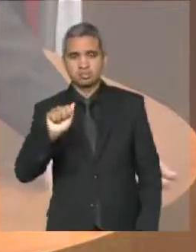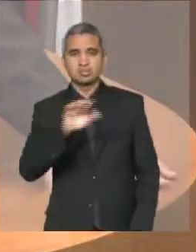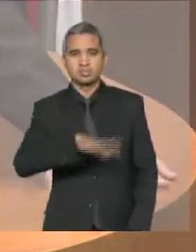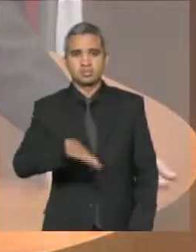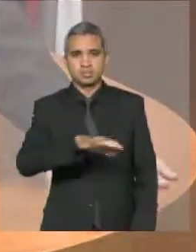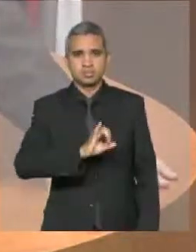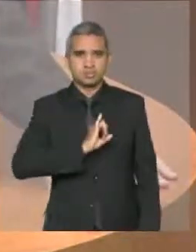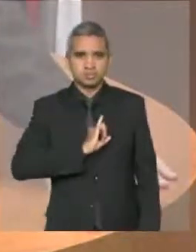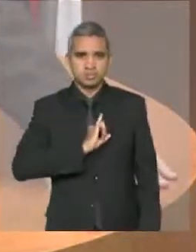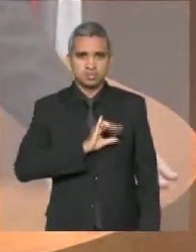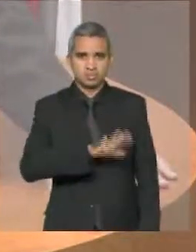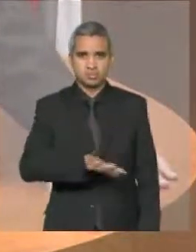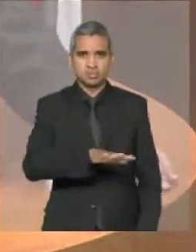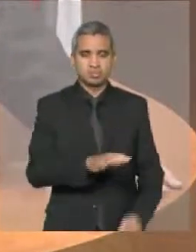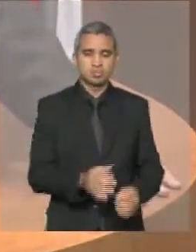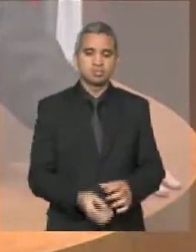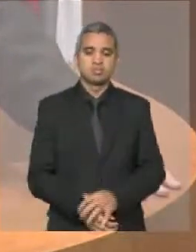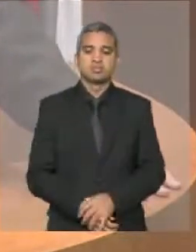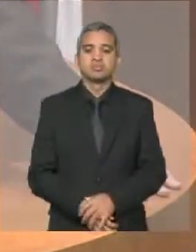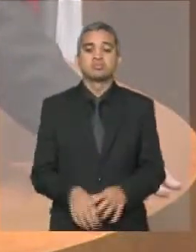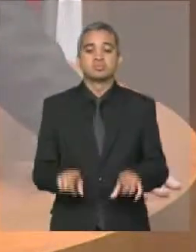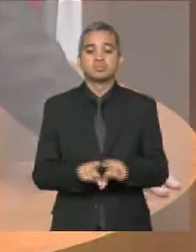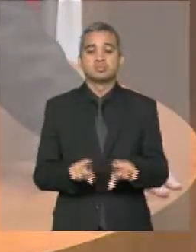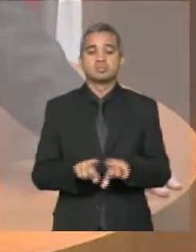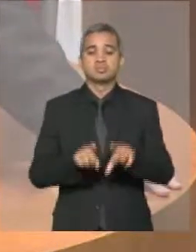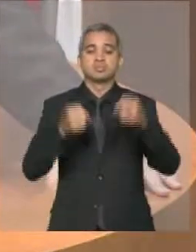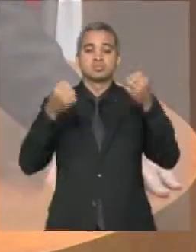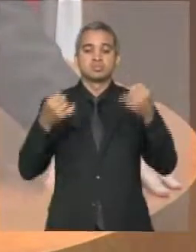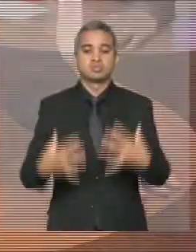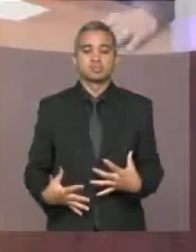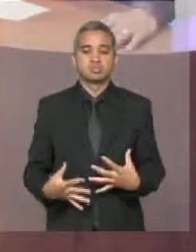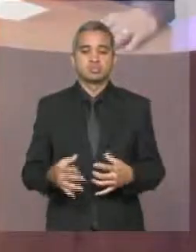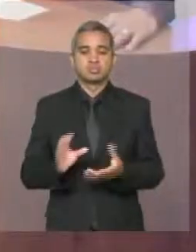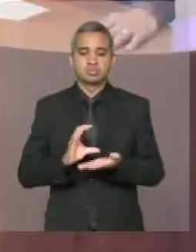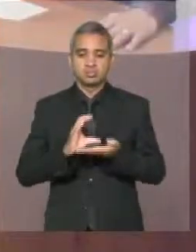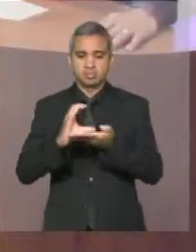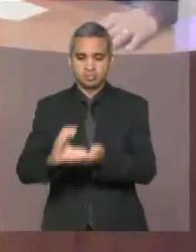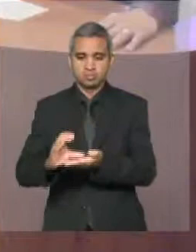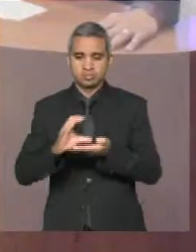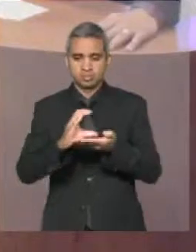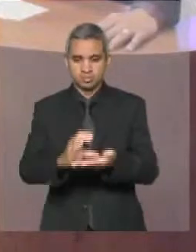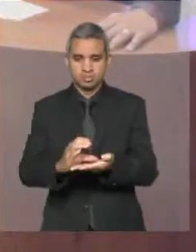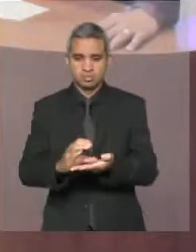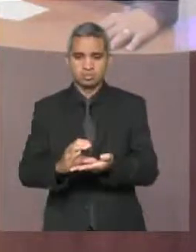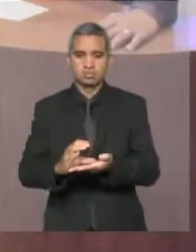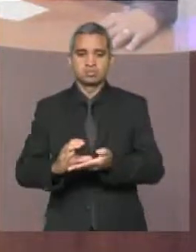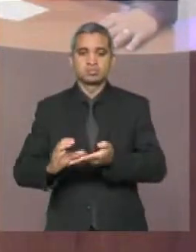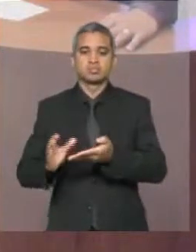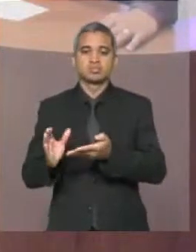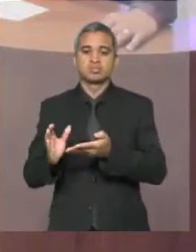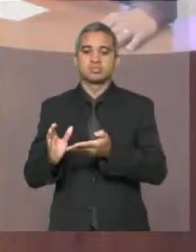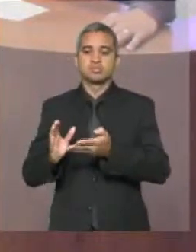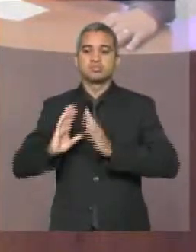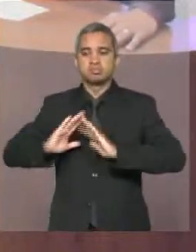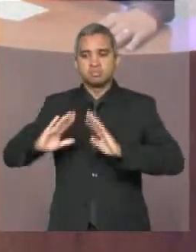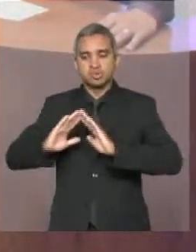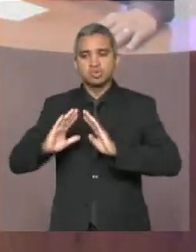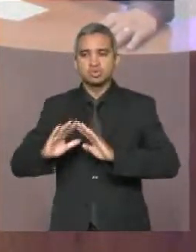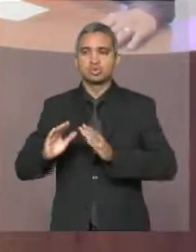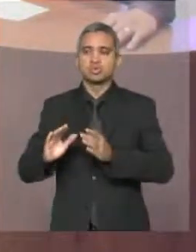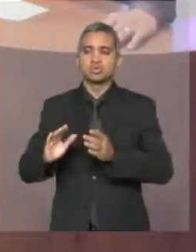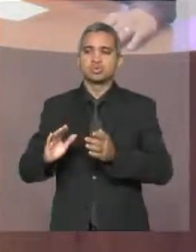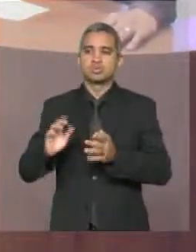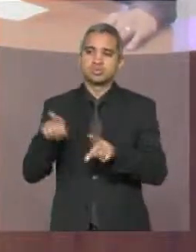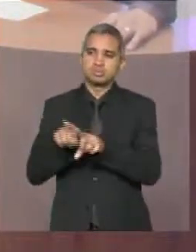quero destacar a garantia de investimentos a partir de solicitações nossas, a partir de insistência